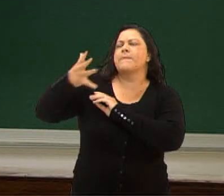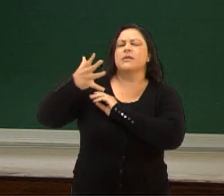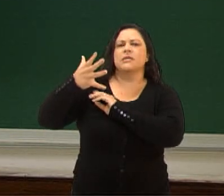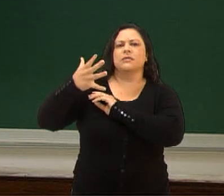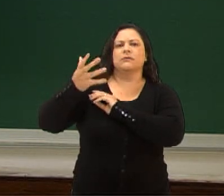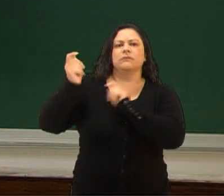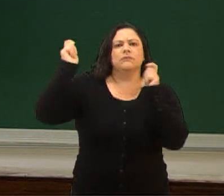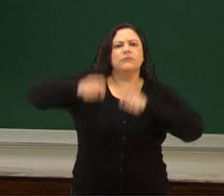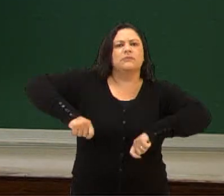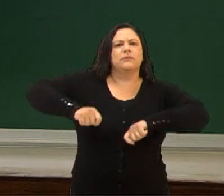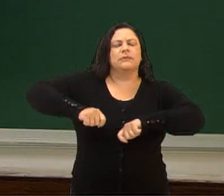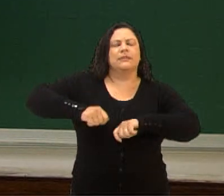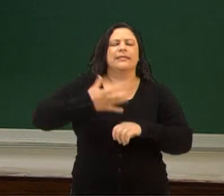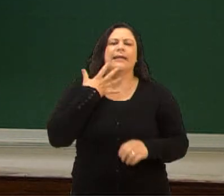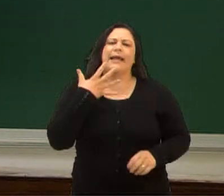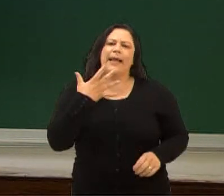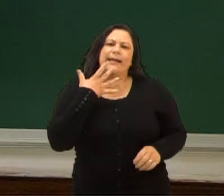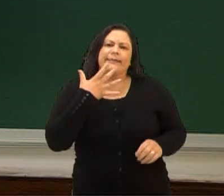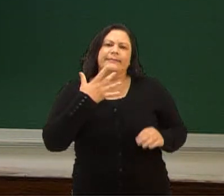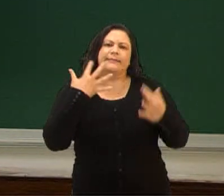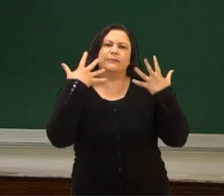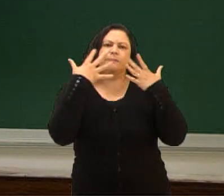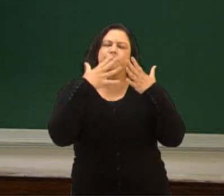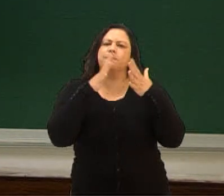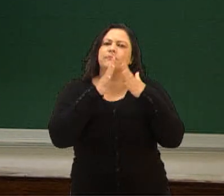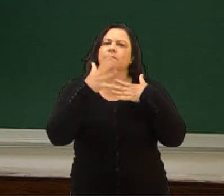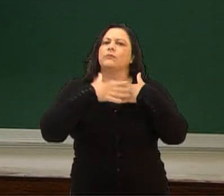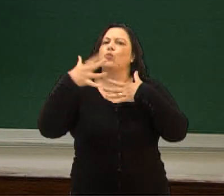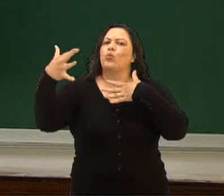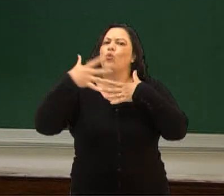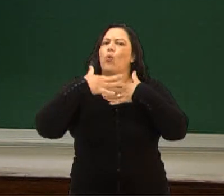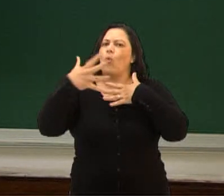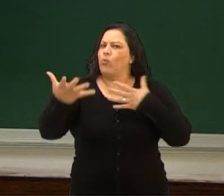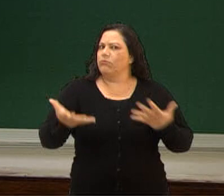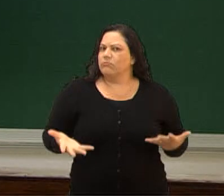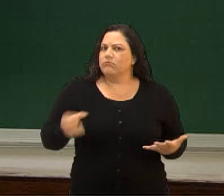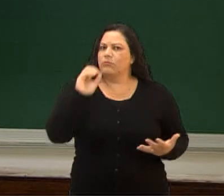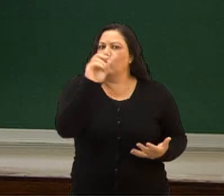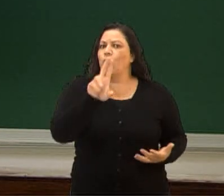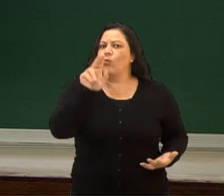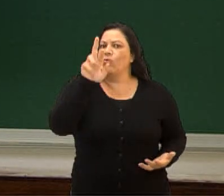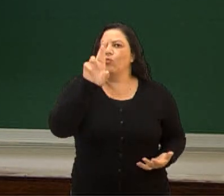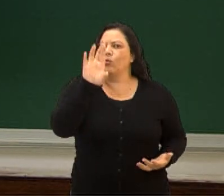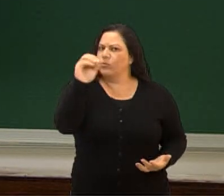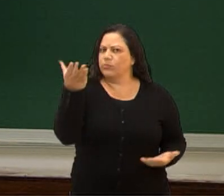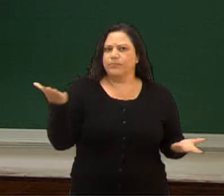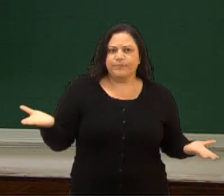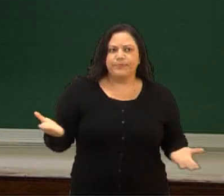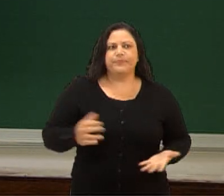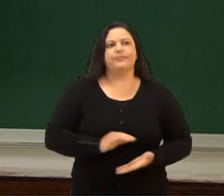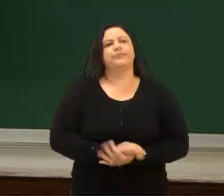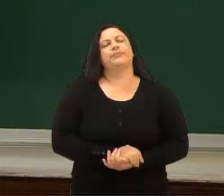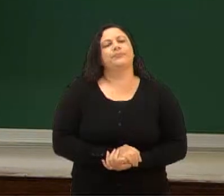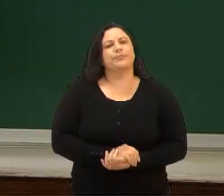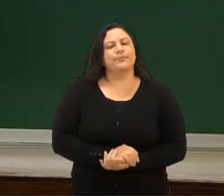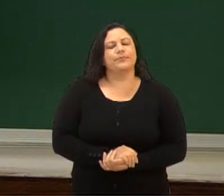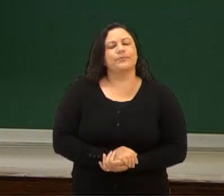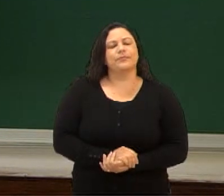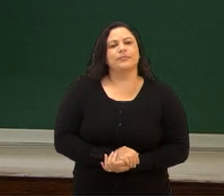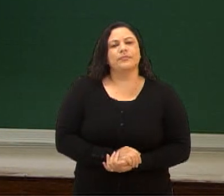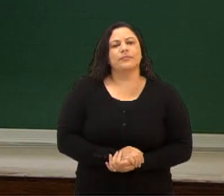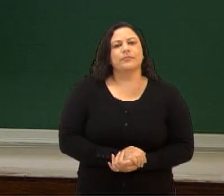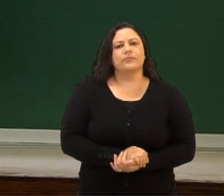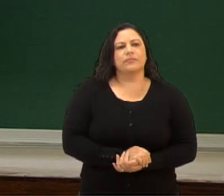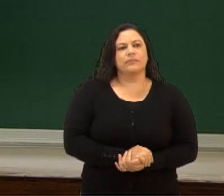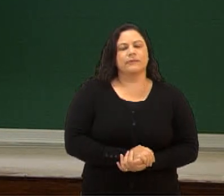provérbio? Vamos lá, letter B. Things that look good on the outside may not be as valuable or